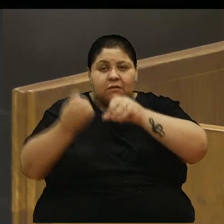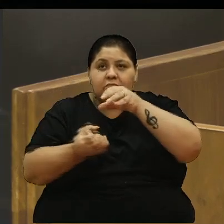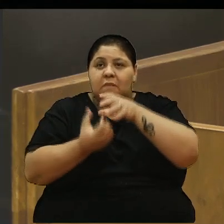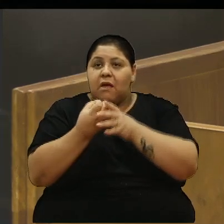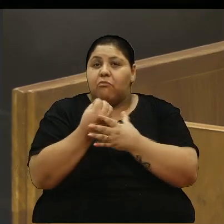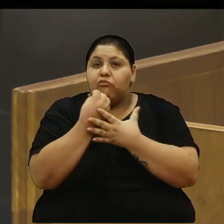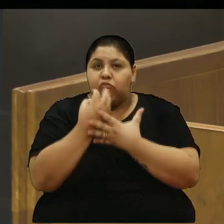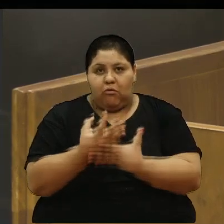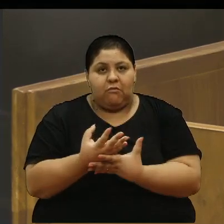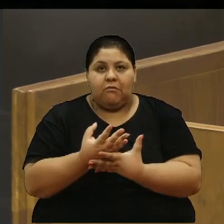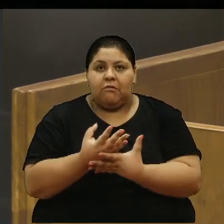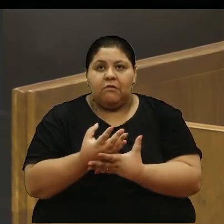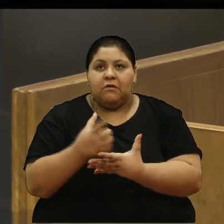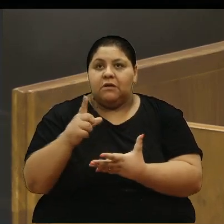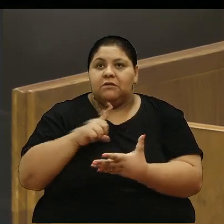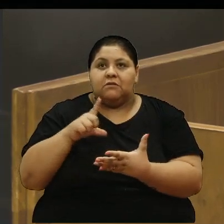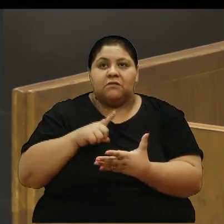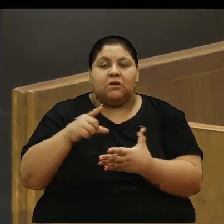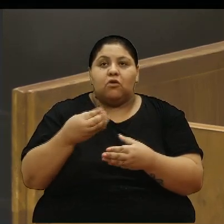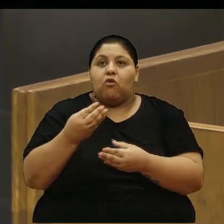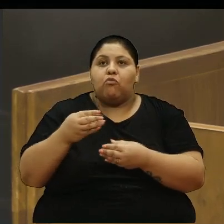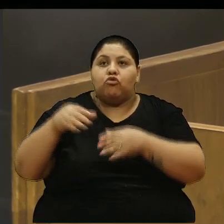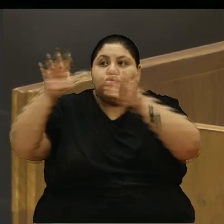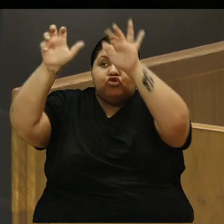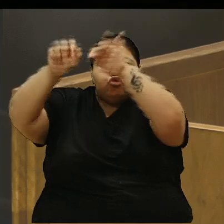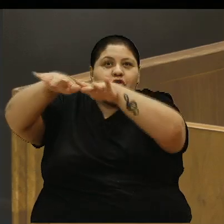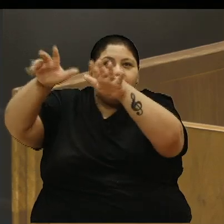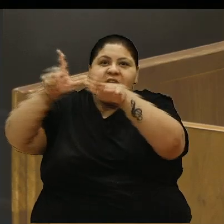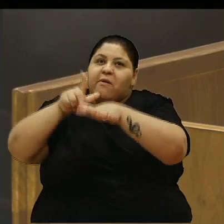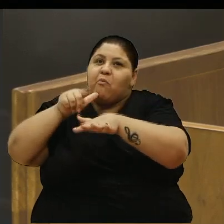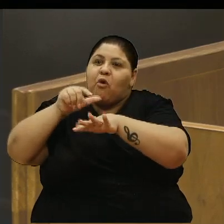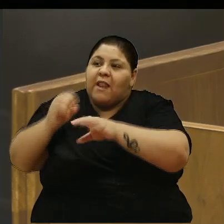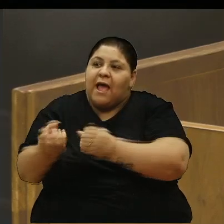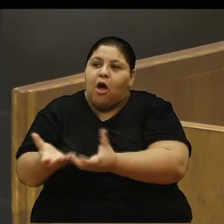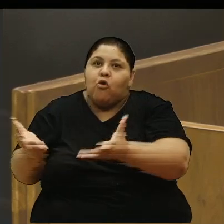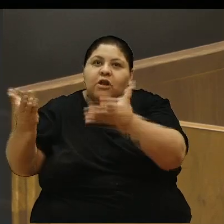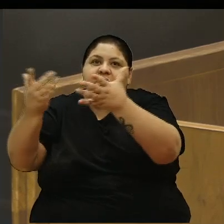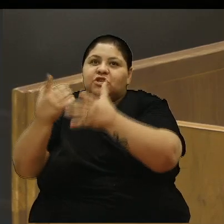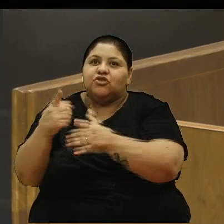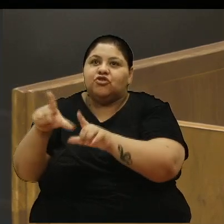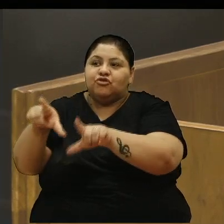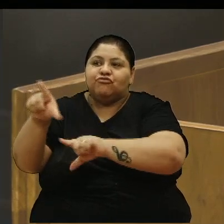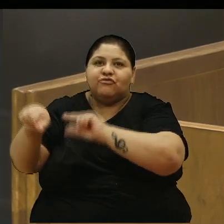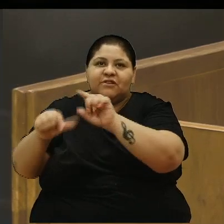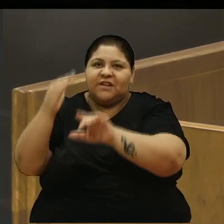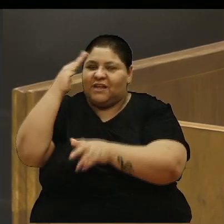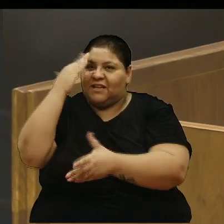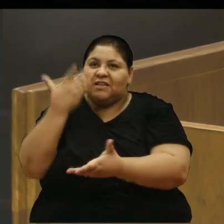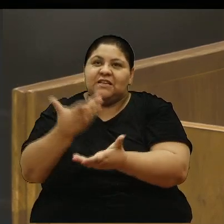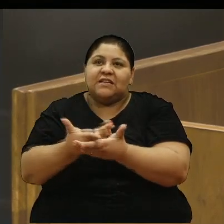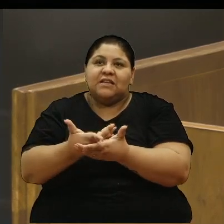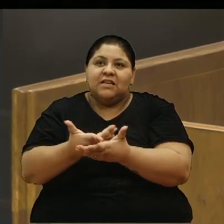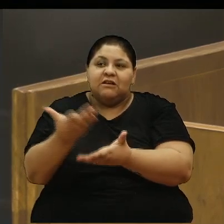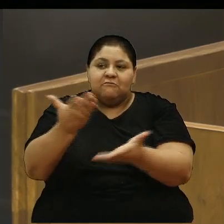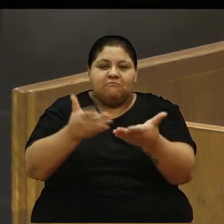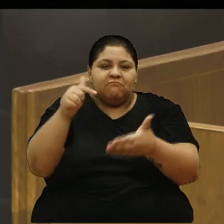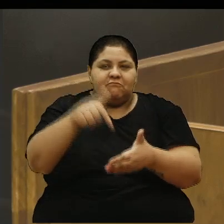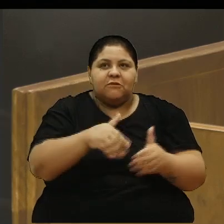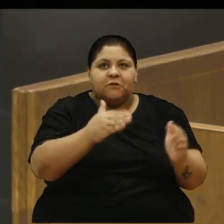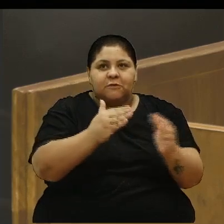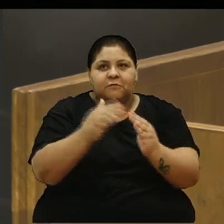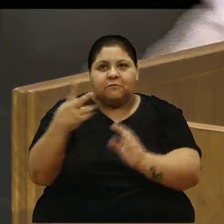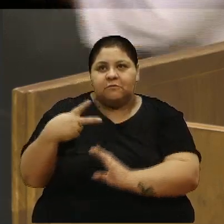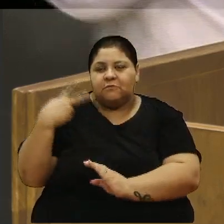bom, que não tem mais como molhar o lixo seletivo. E acredito que nós vamos ter que, daqui a pouco, entre nós, casa aqui,